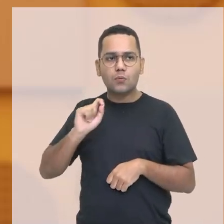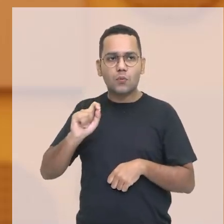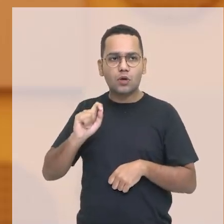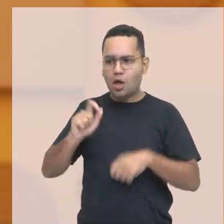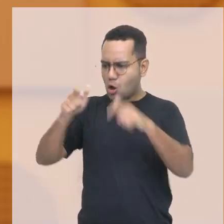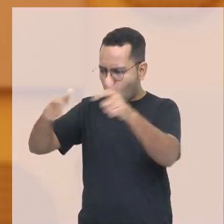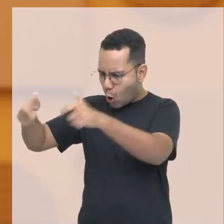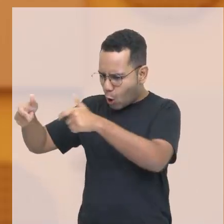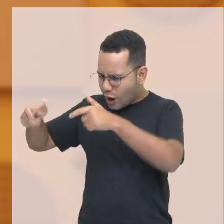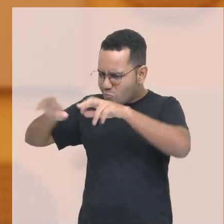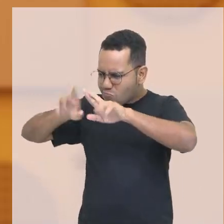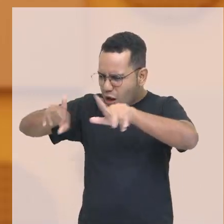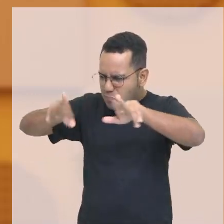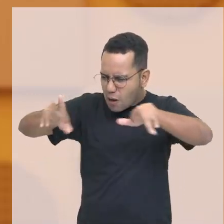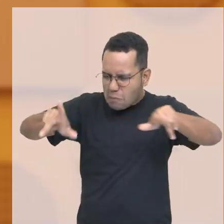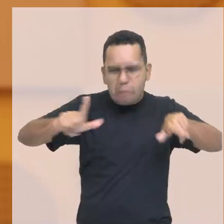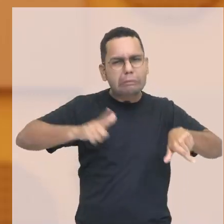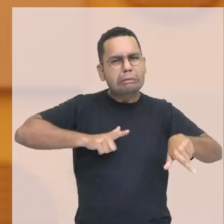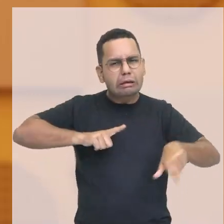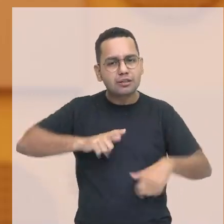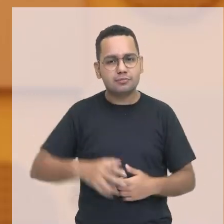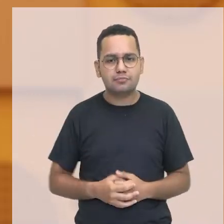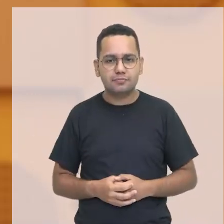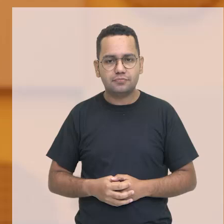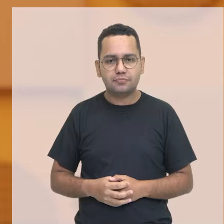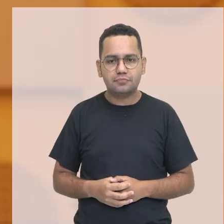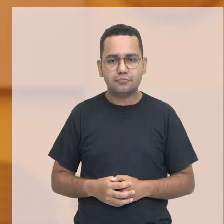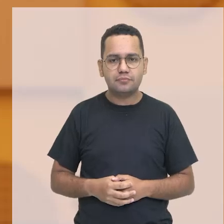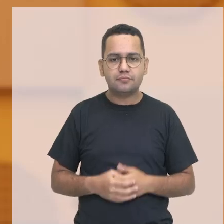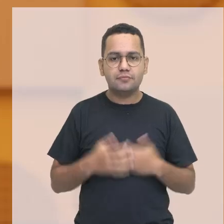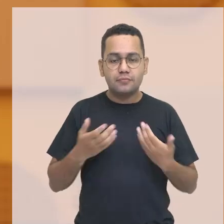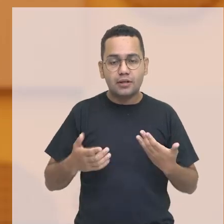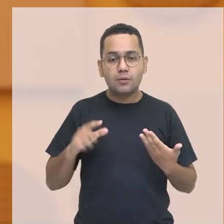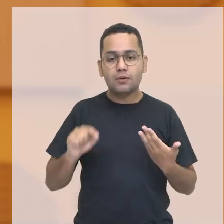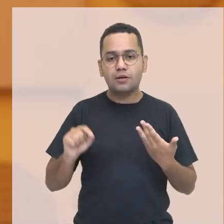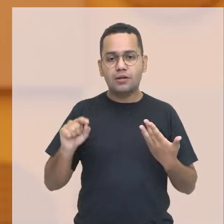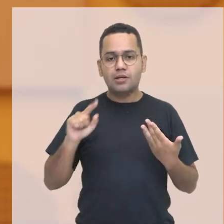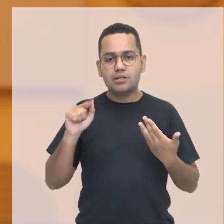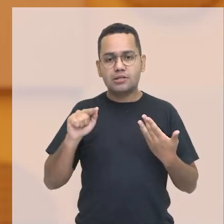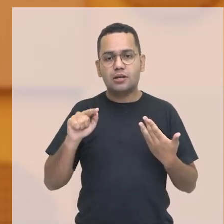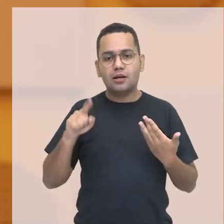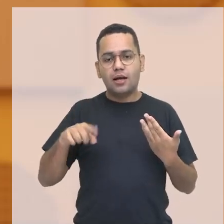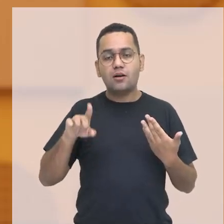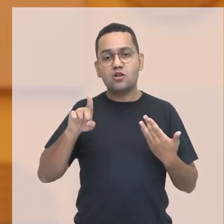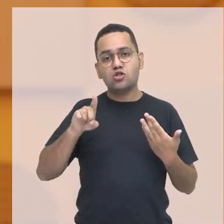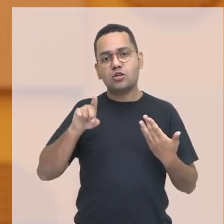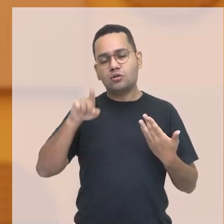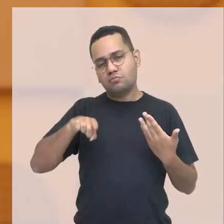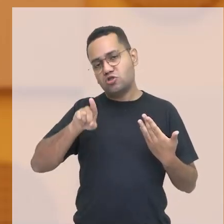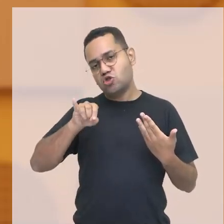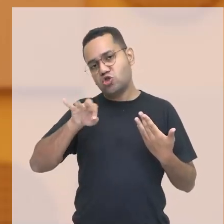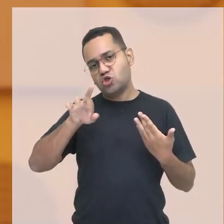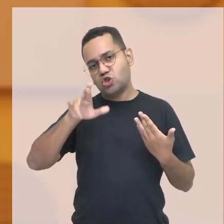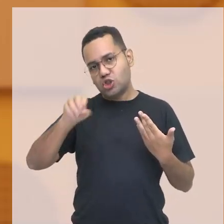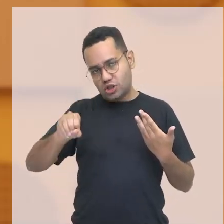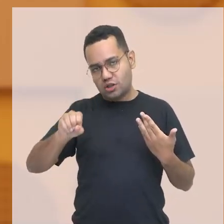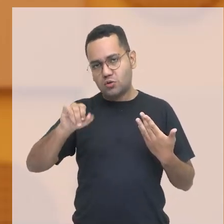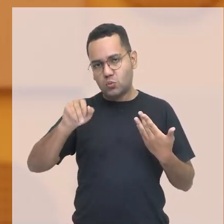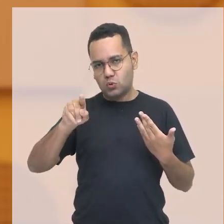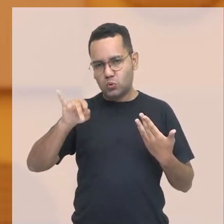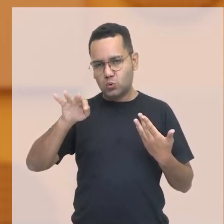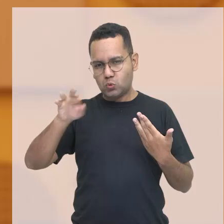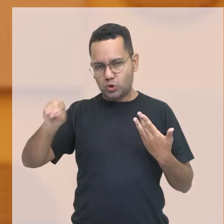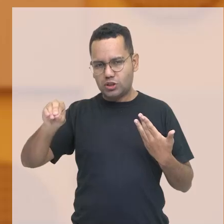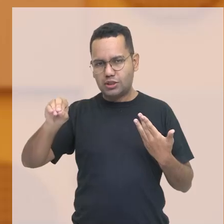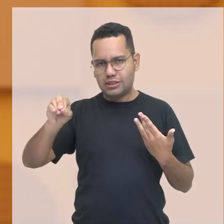próprio governo cedeu o terreno, onde hoje é o polo industrial de Manaus, é o chamado Distrito Industrial, que é um bairro da capital